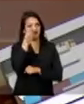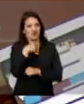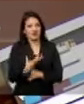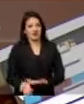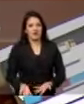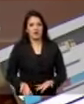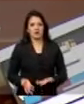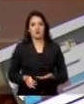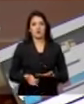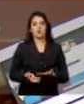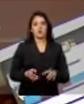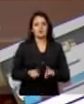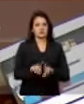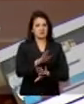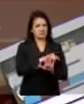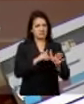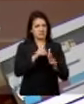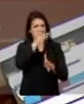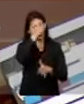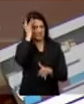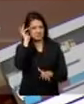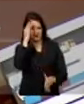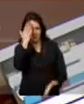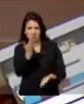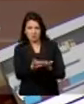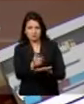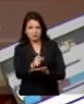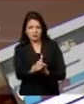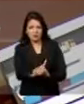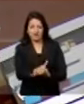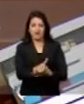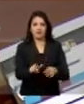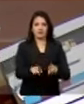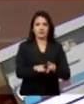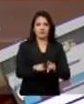afastando a legitimidade das decisões que profira.